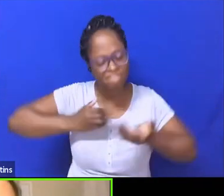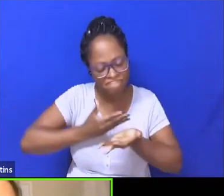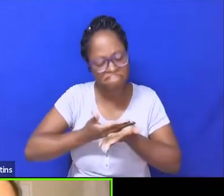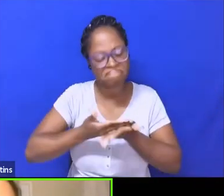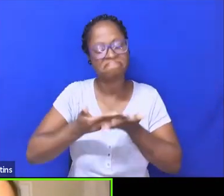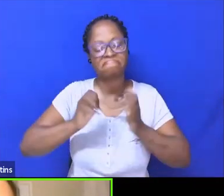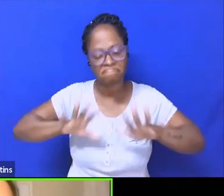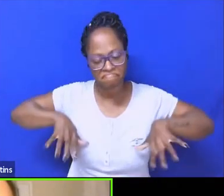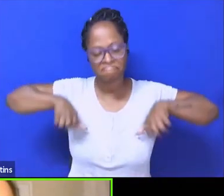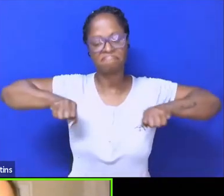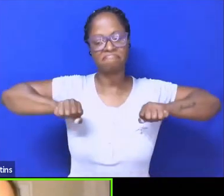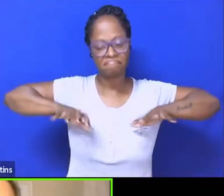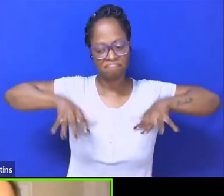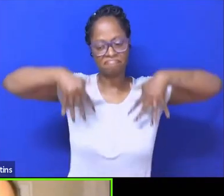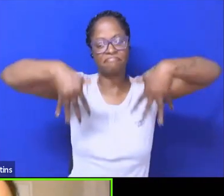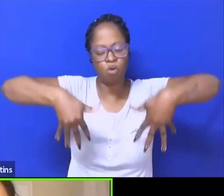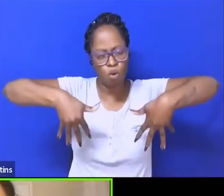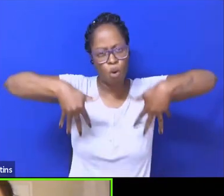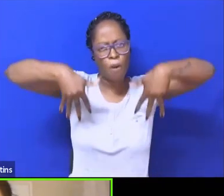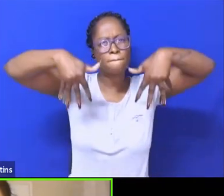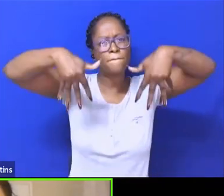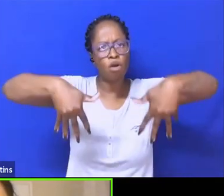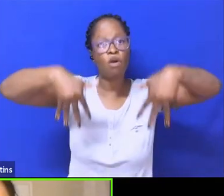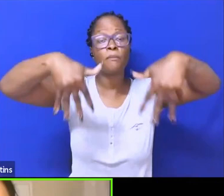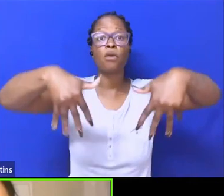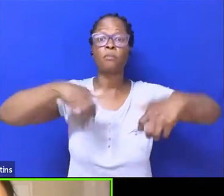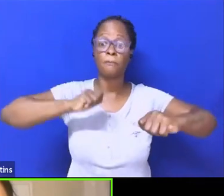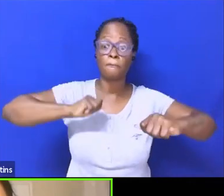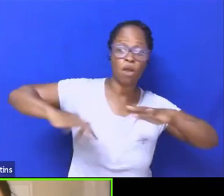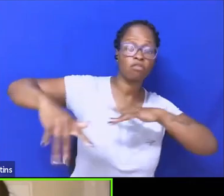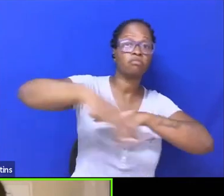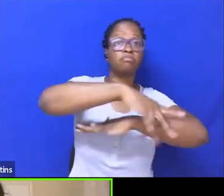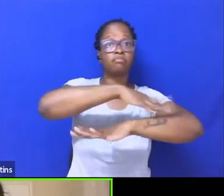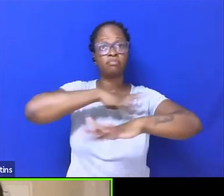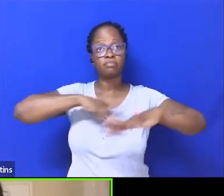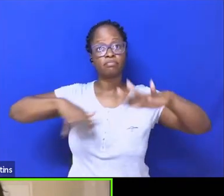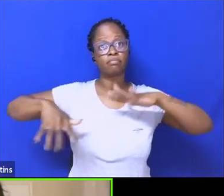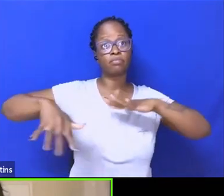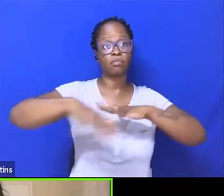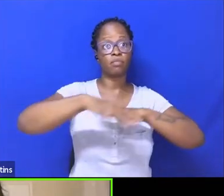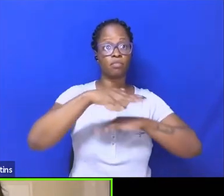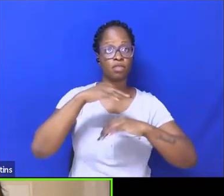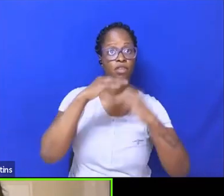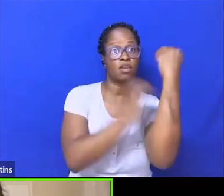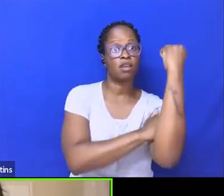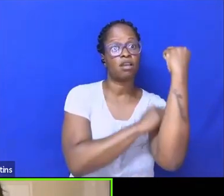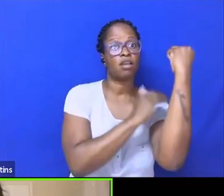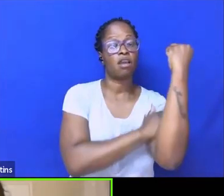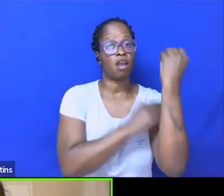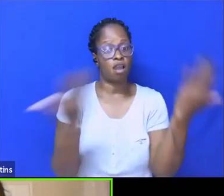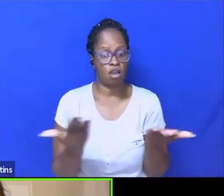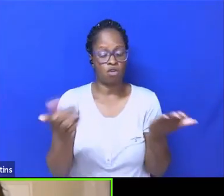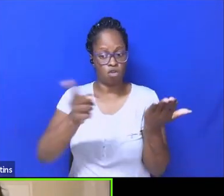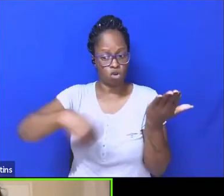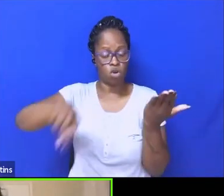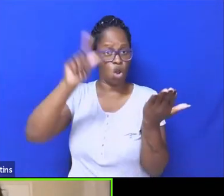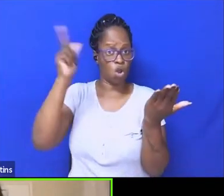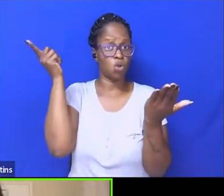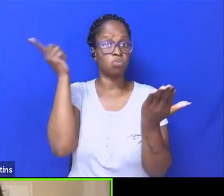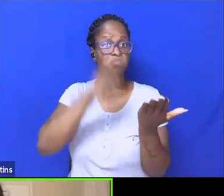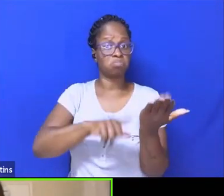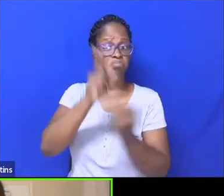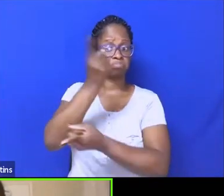possibilidade de que de esta ola salgamos habendo instalado questões irrenunciáveis vai